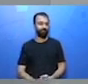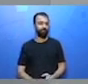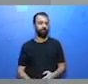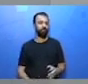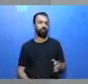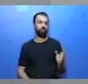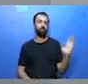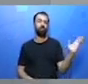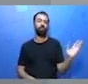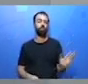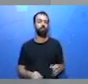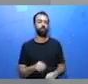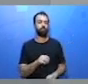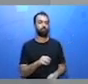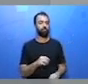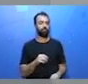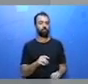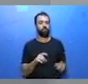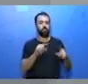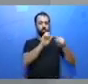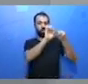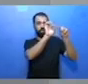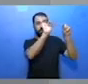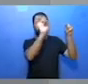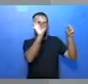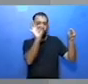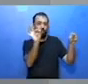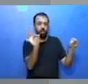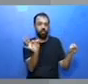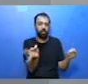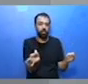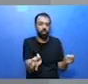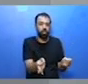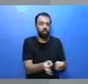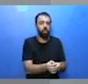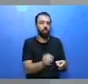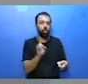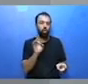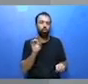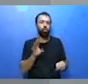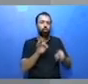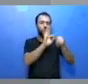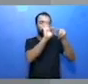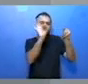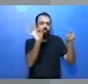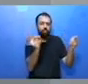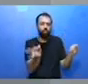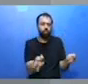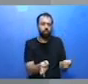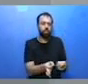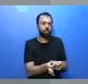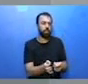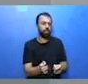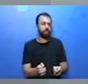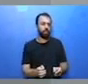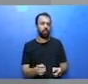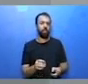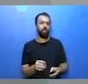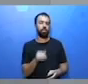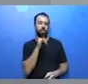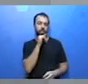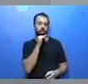Quando eu falo de circunferência, é aqui em volta, certo? Não tem nada dentro. Por exemplo, uma